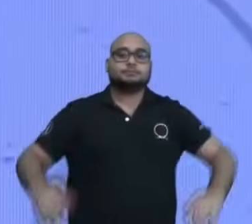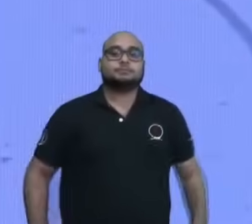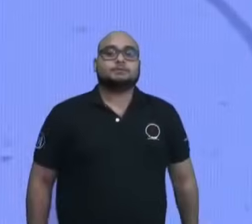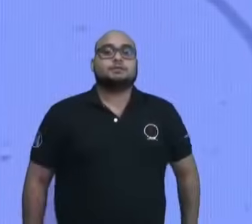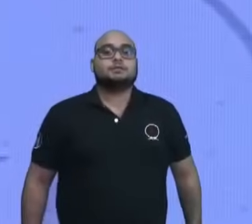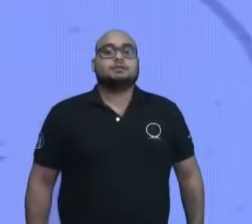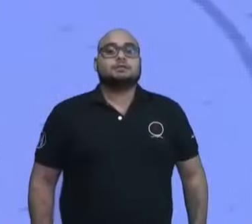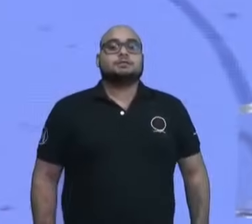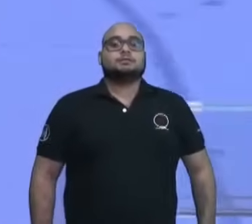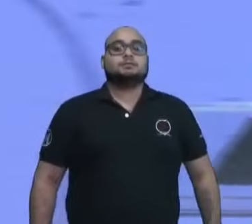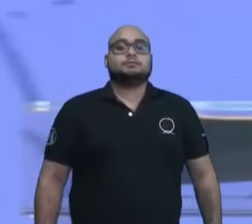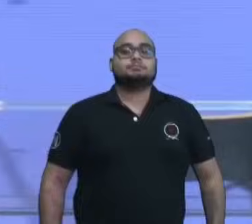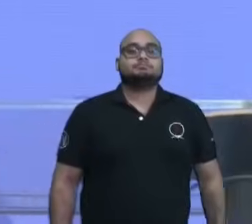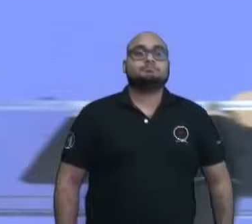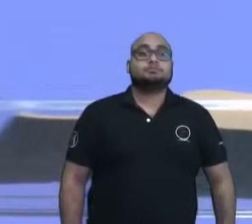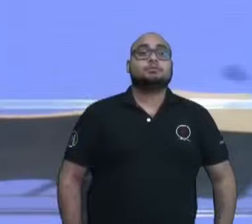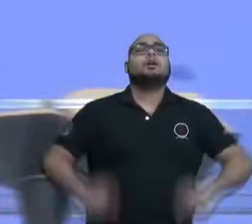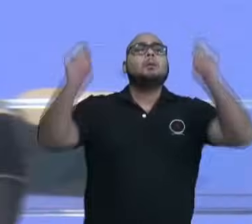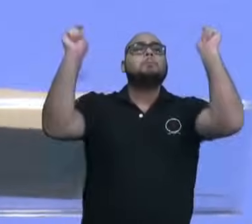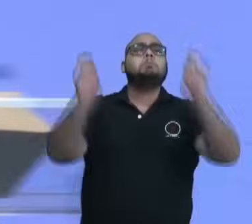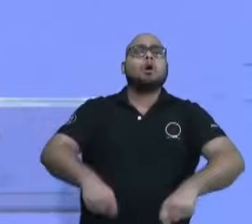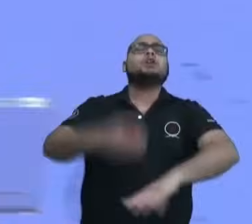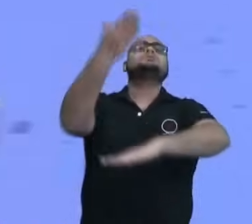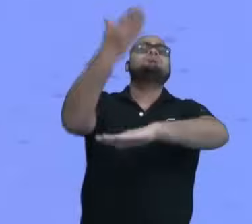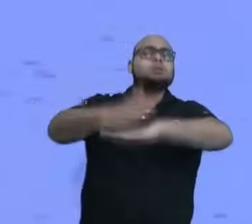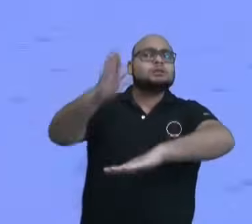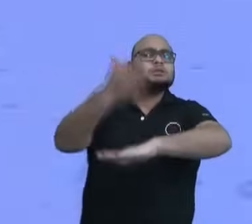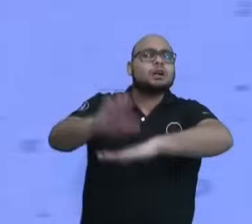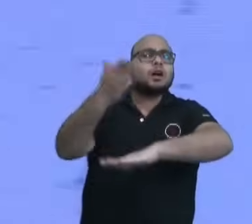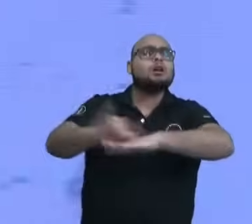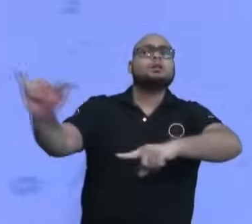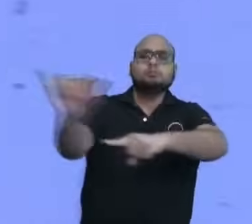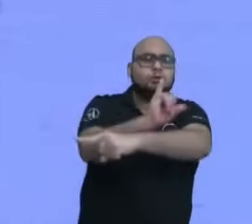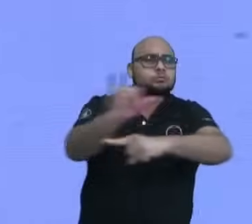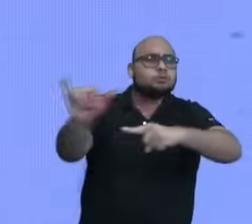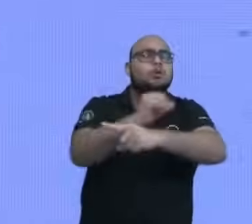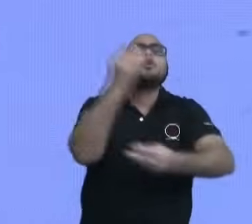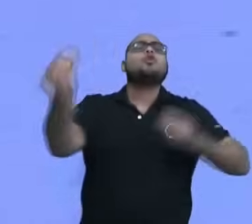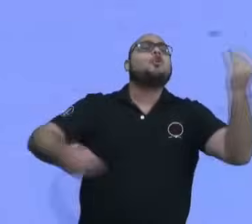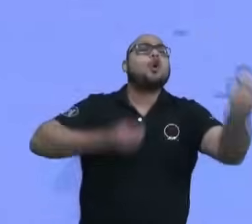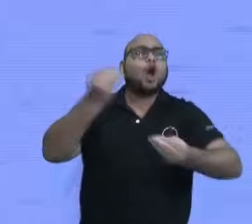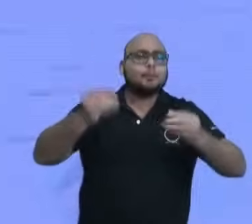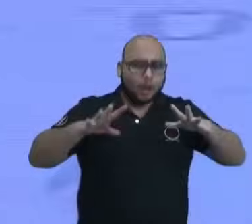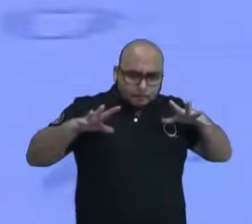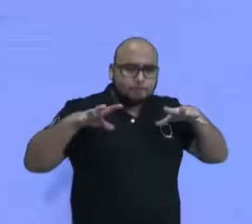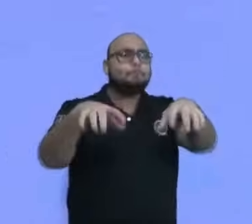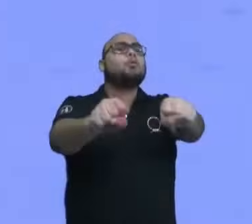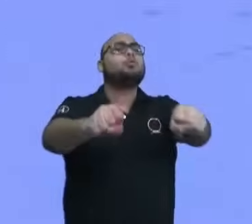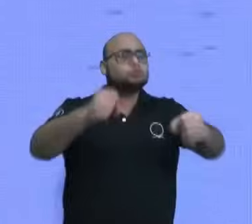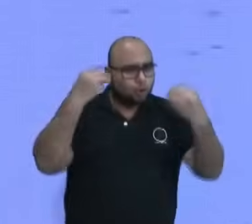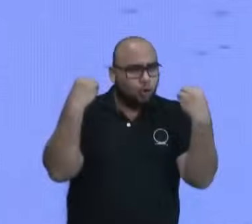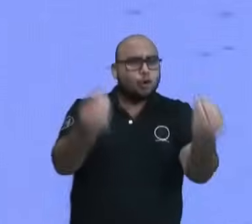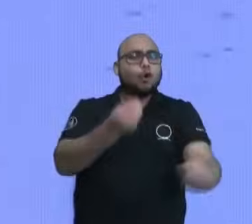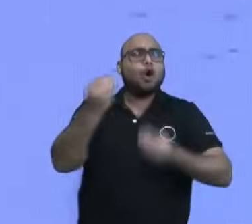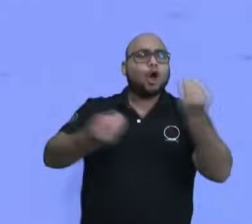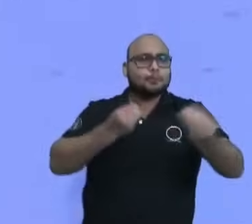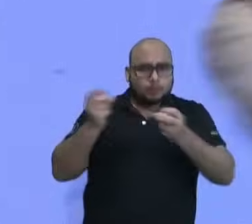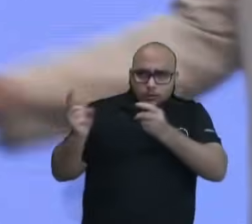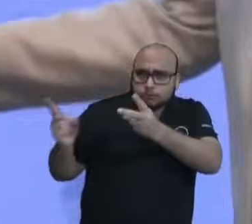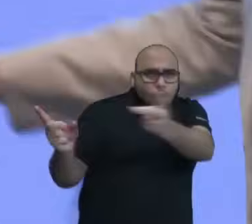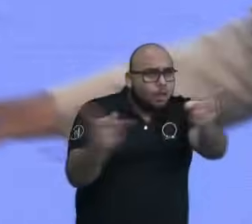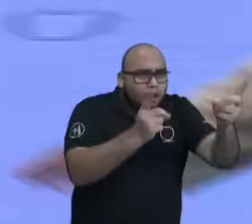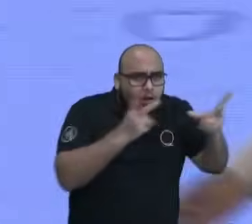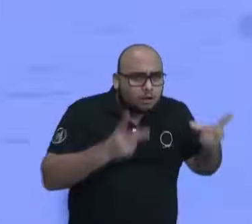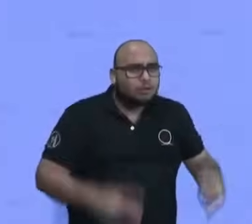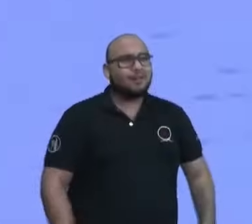pode treinar técnicas como é que você conquista como é que você é empreendedor como é que você pode conquistar sua não